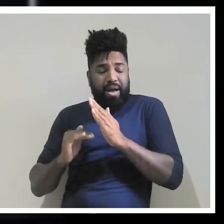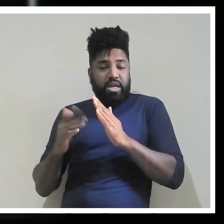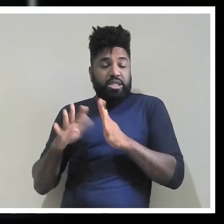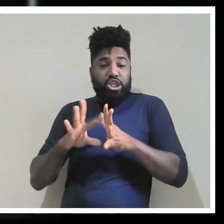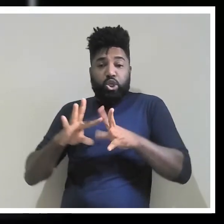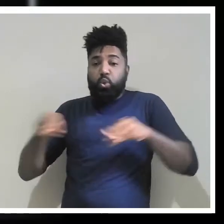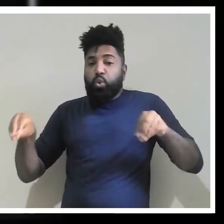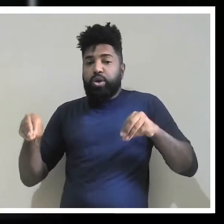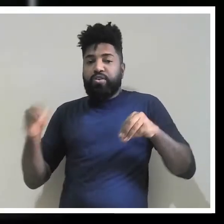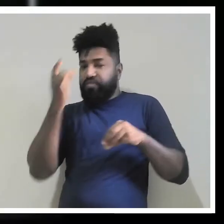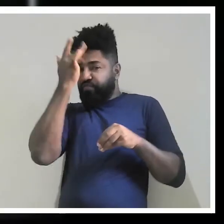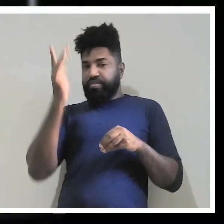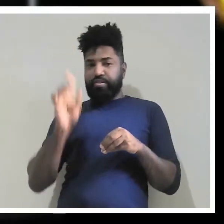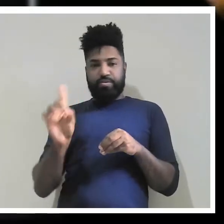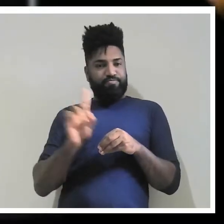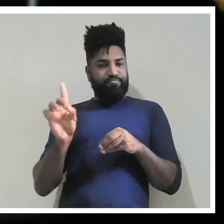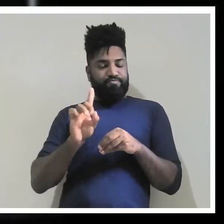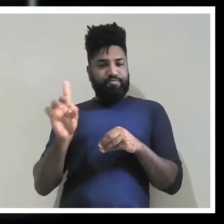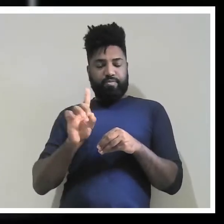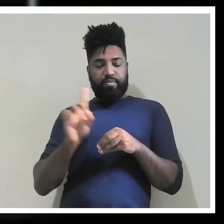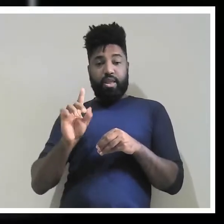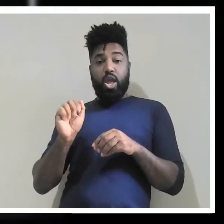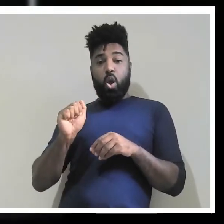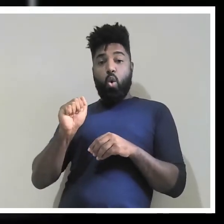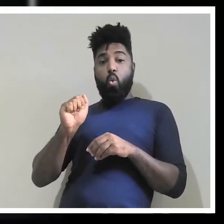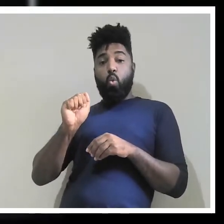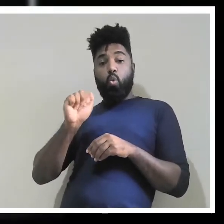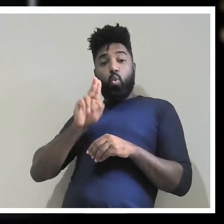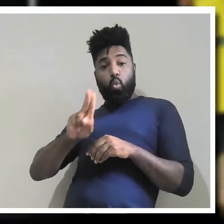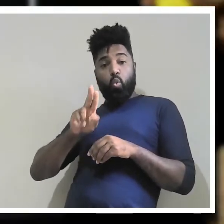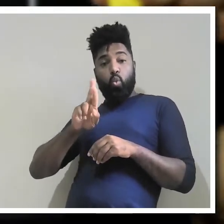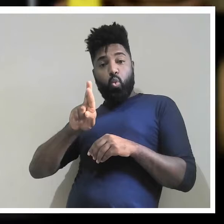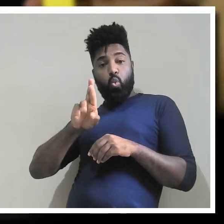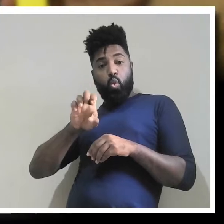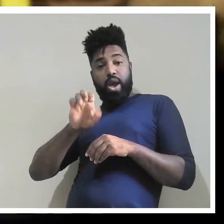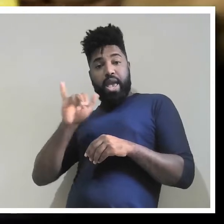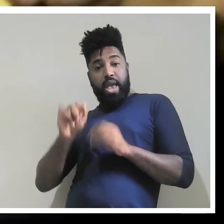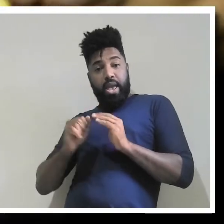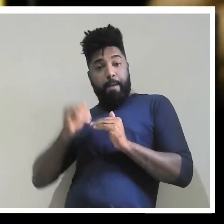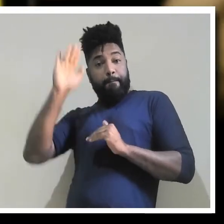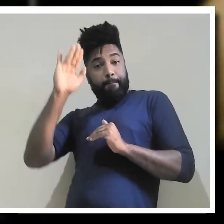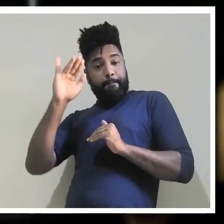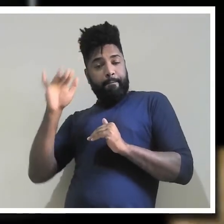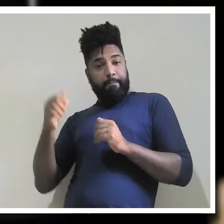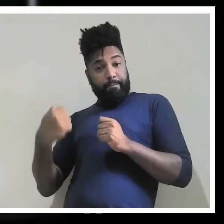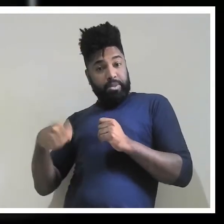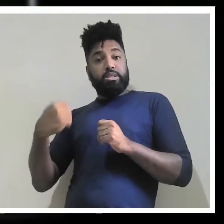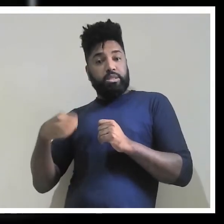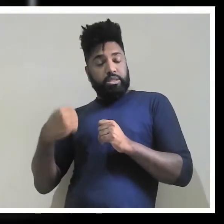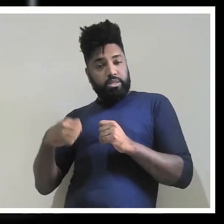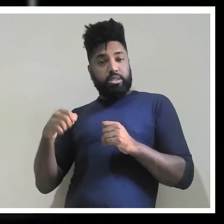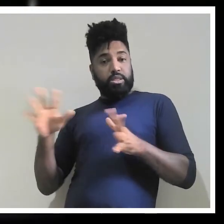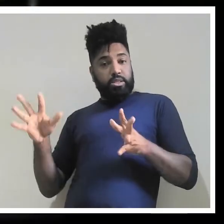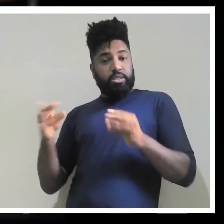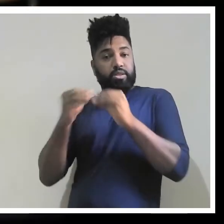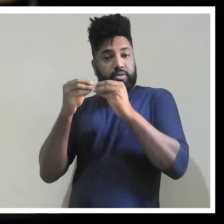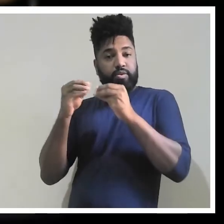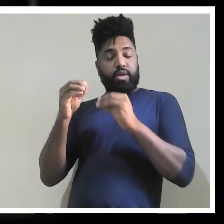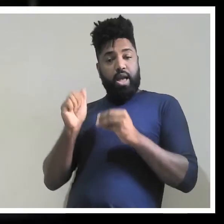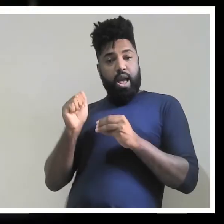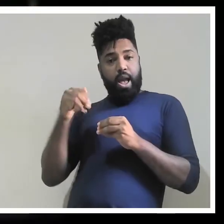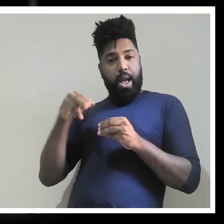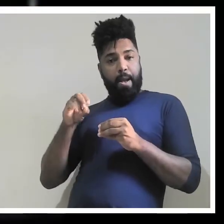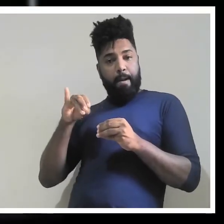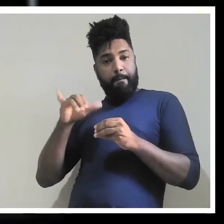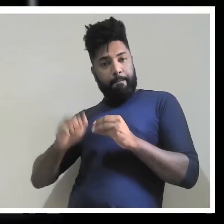vai. Então por isso é importante esse excesso de ureia que vai culminar num excesso de amônia. Com essas condições que nós usamos aqui,